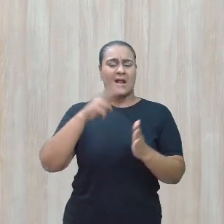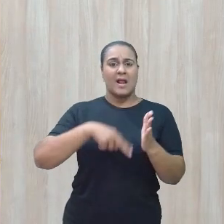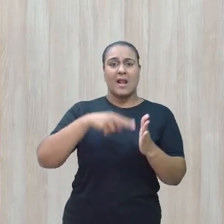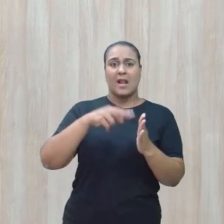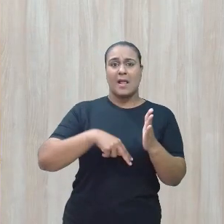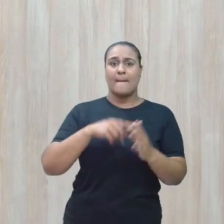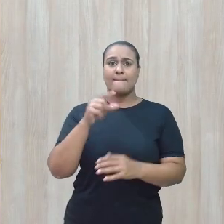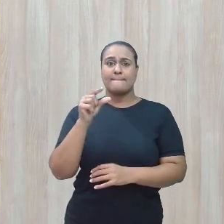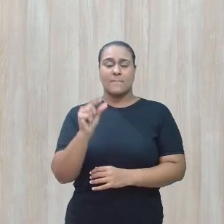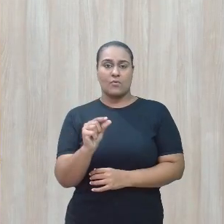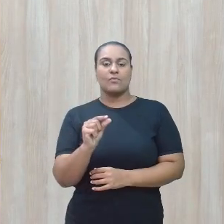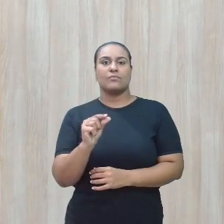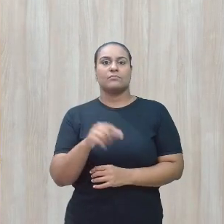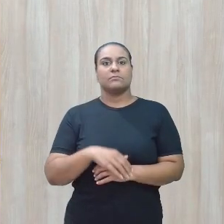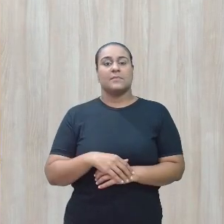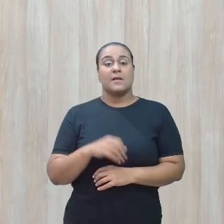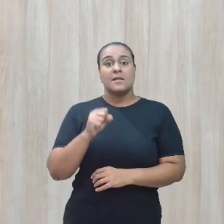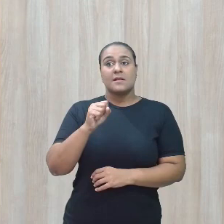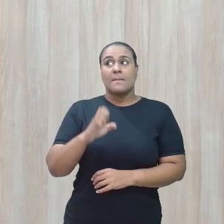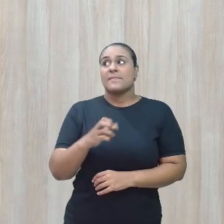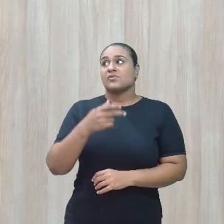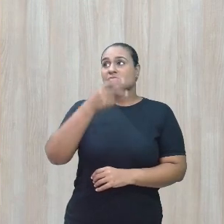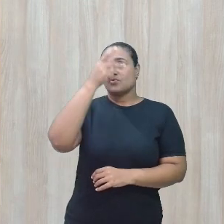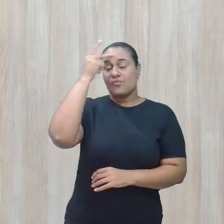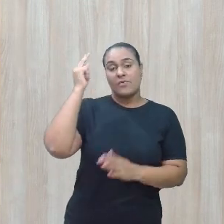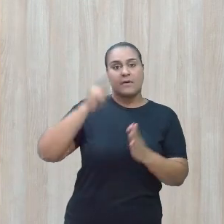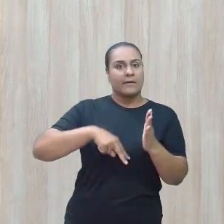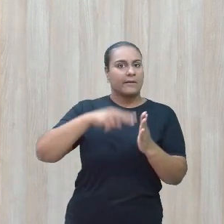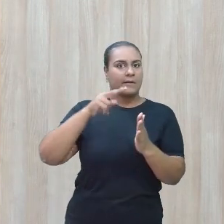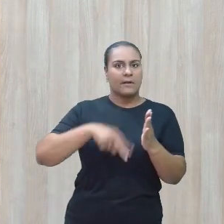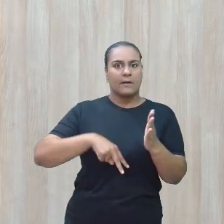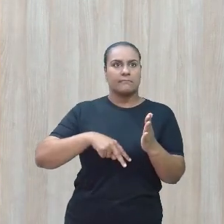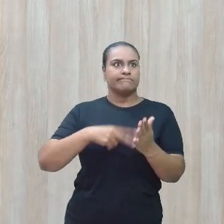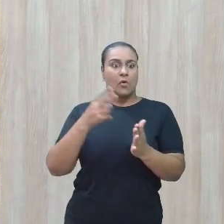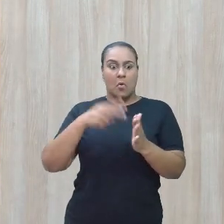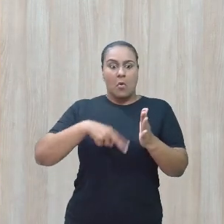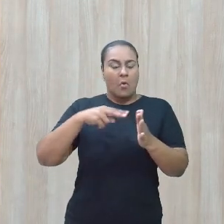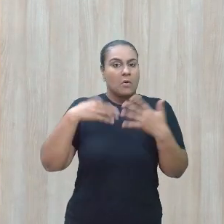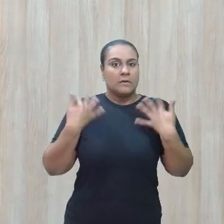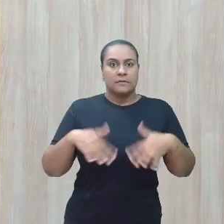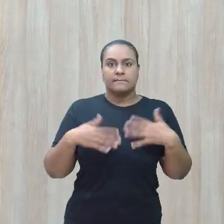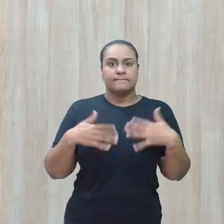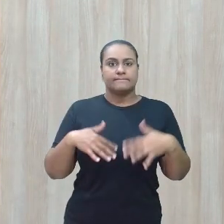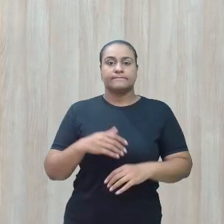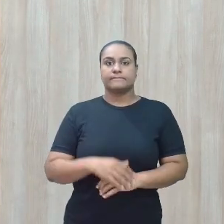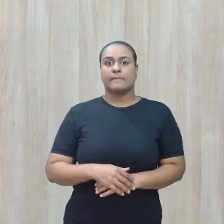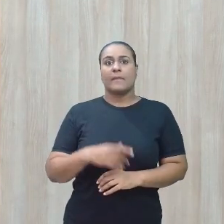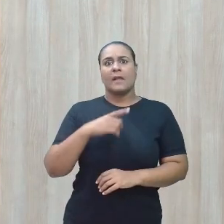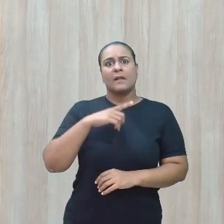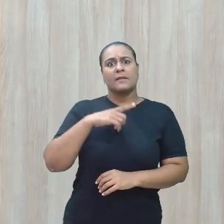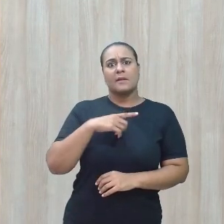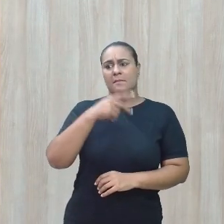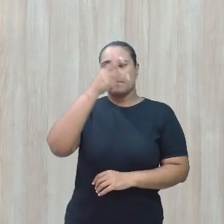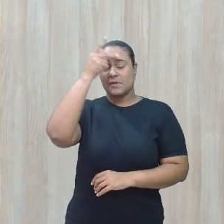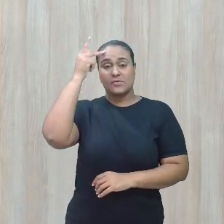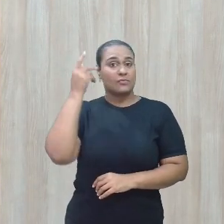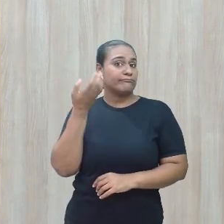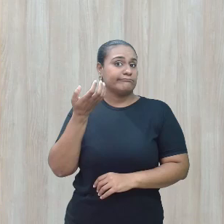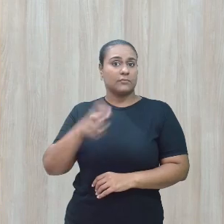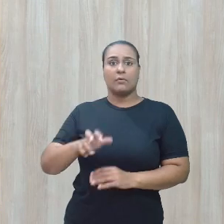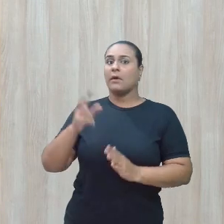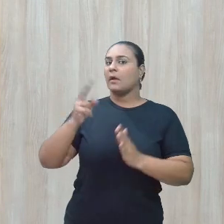lê não consegue ler tanto? E aí a gente tem aí, ó, não gostaria de ter lido mais, então simplesmente não quis